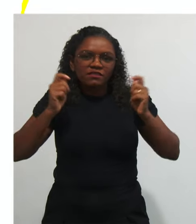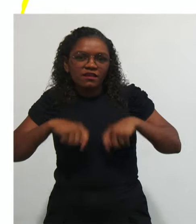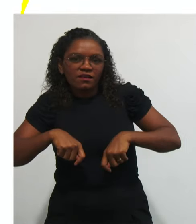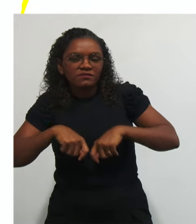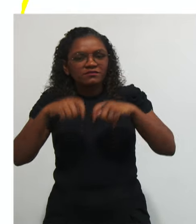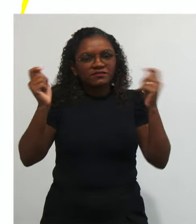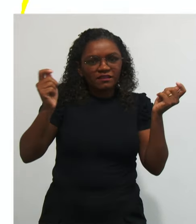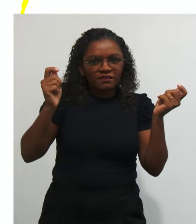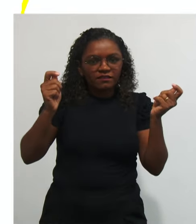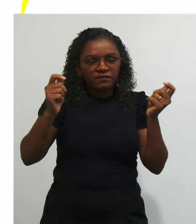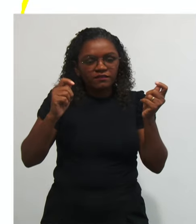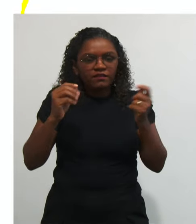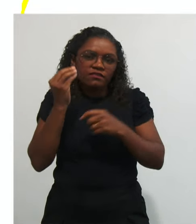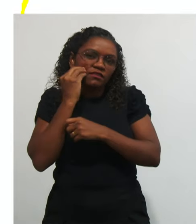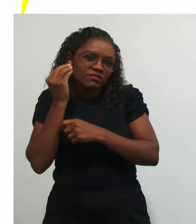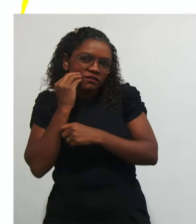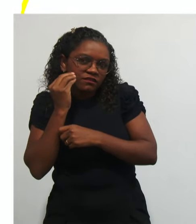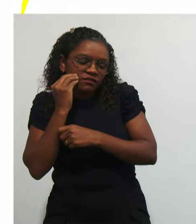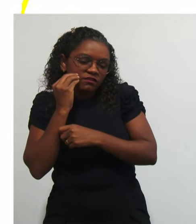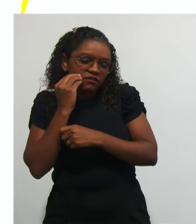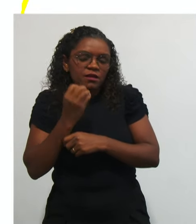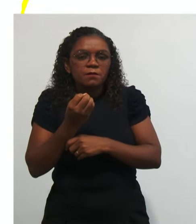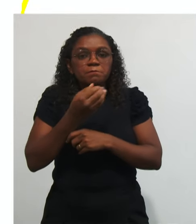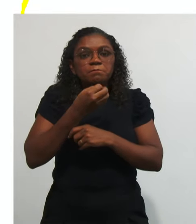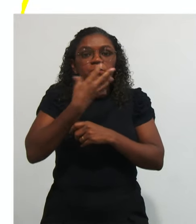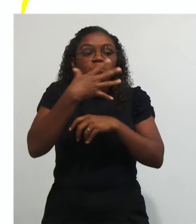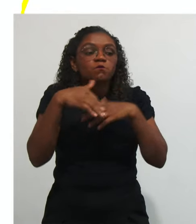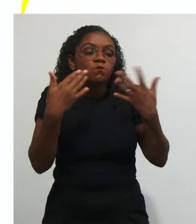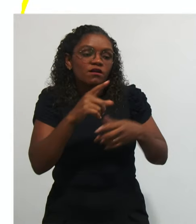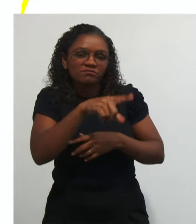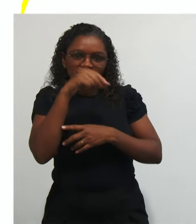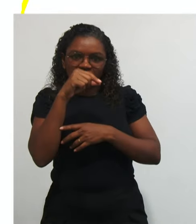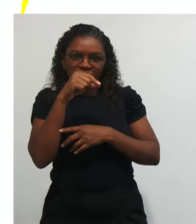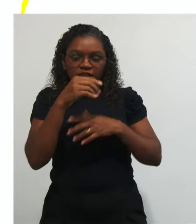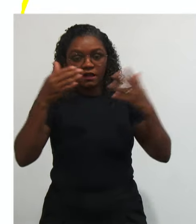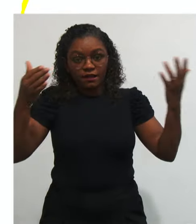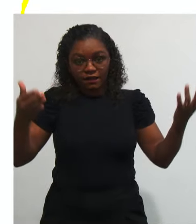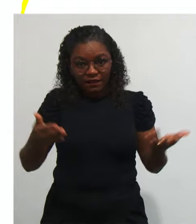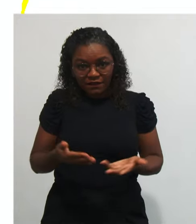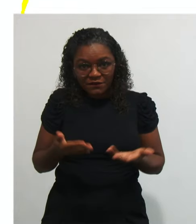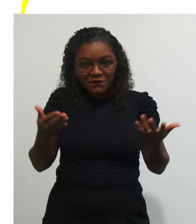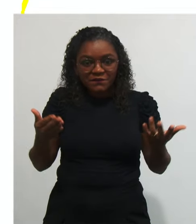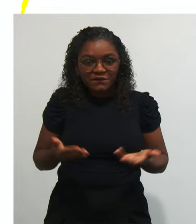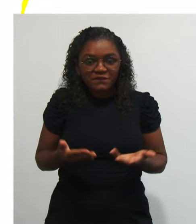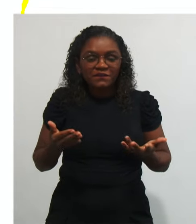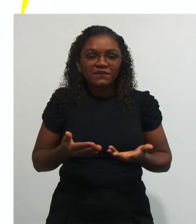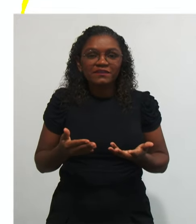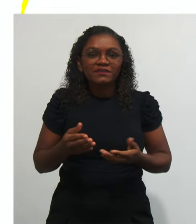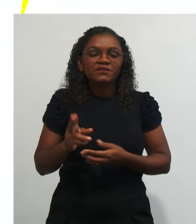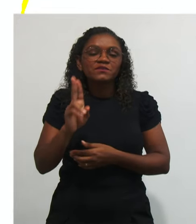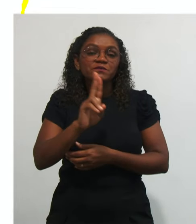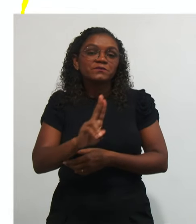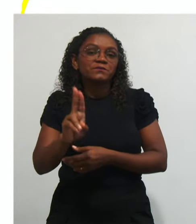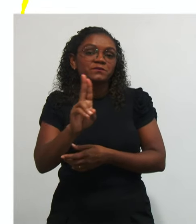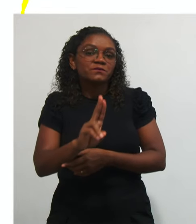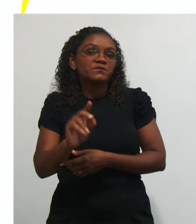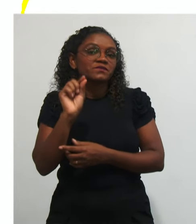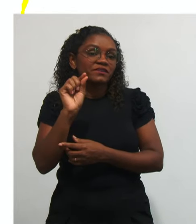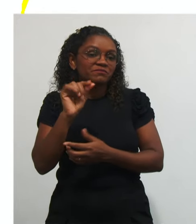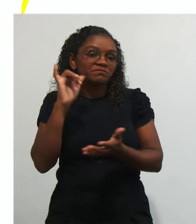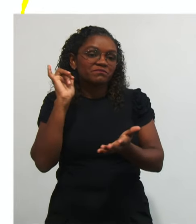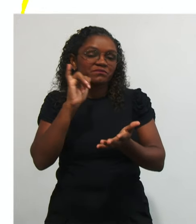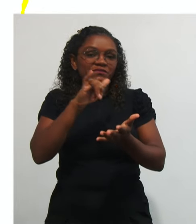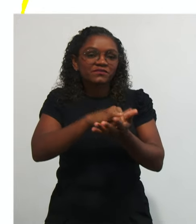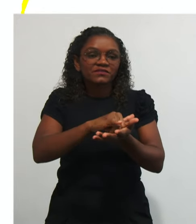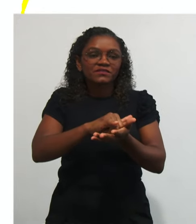experimentar e ver que ficasse melhor para você agora Observe aí quantos de nós não já utilizamos né esse aplicativo aqui